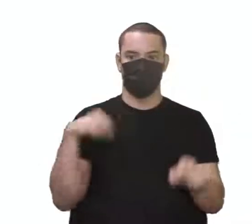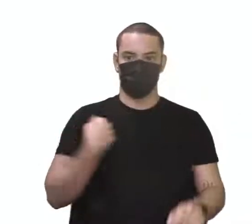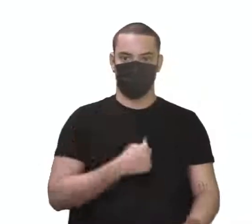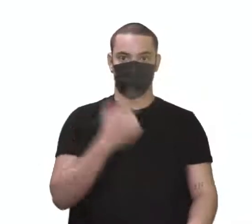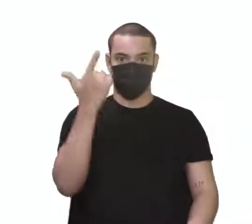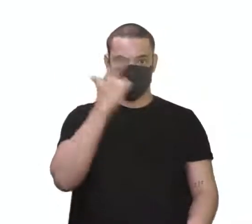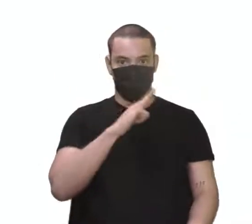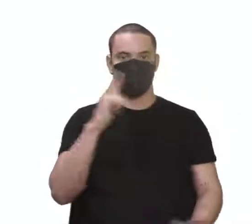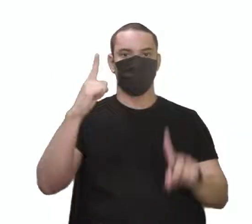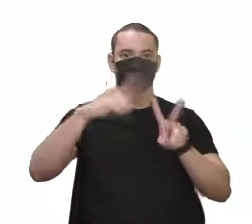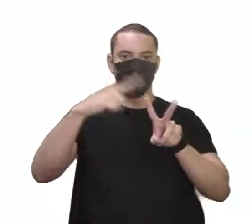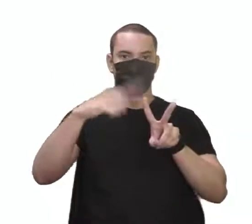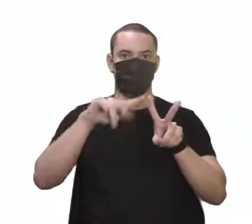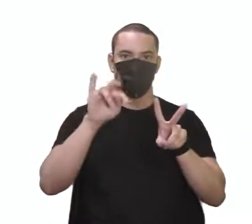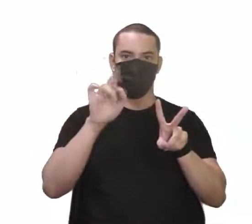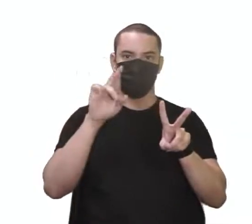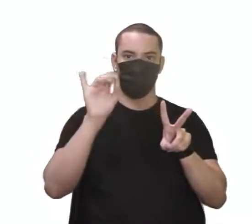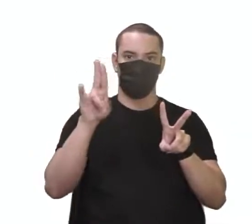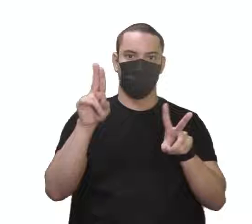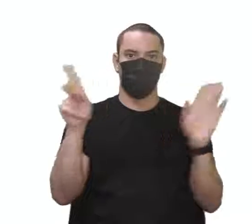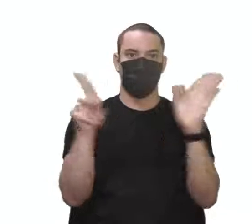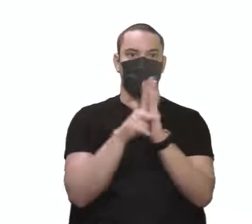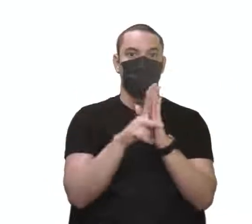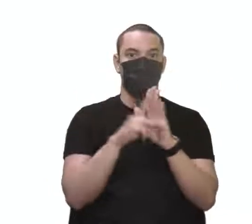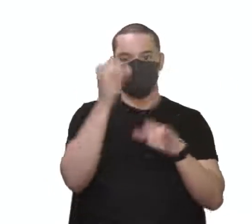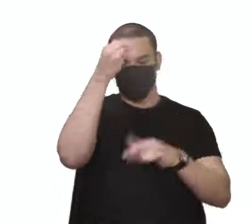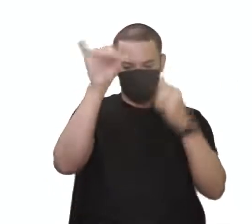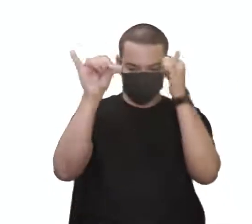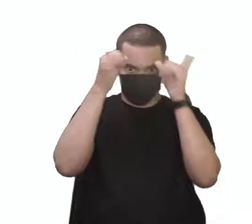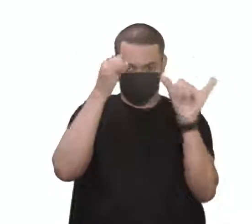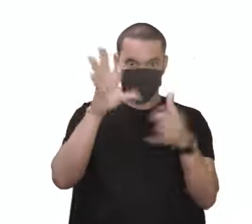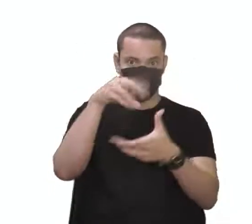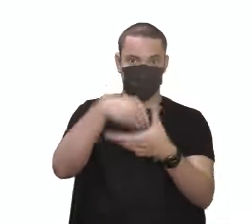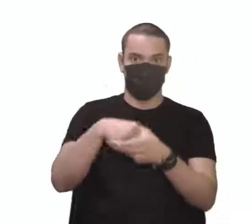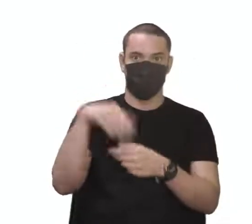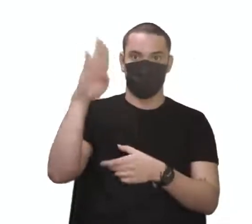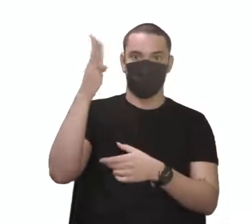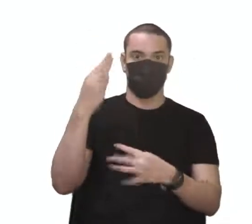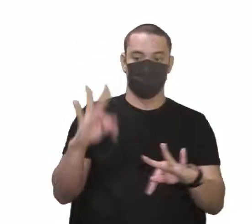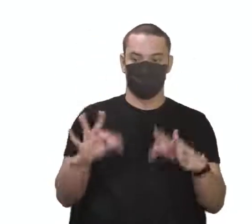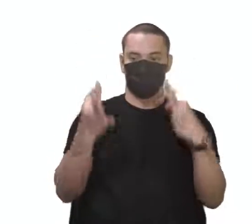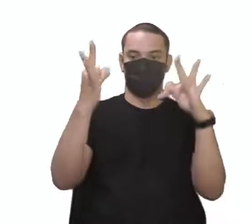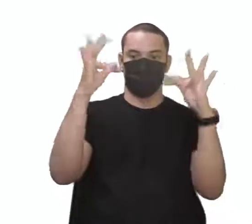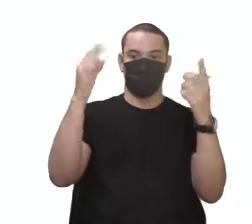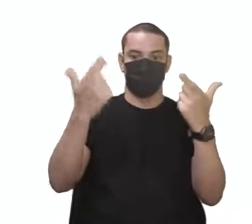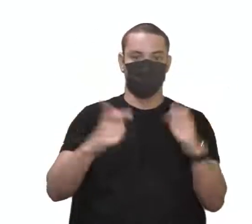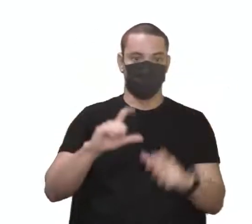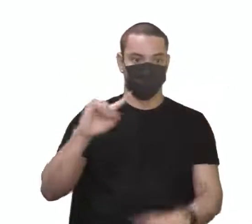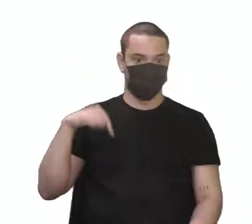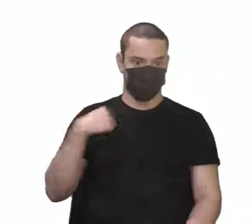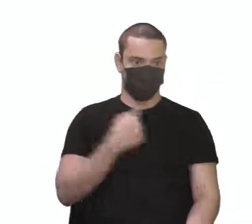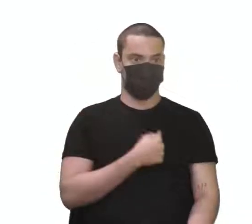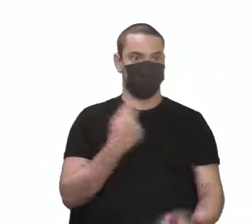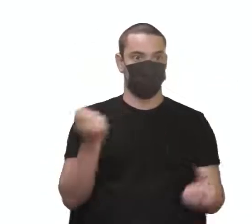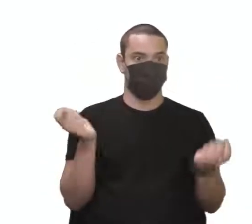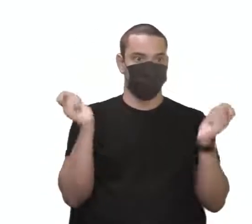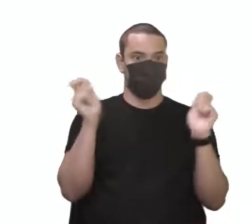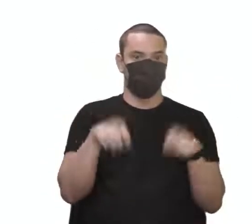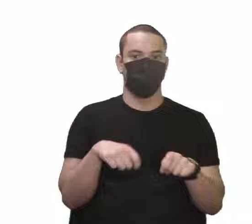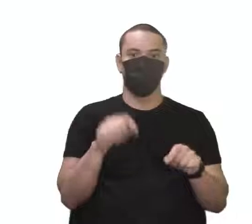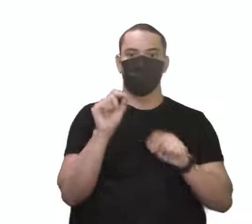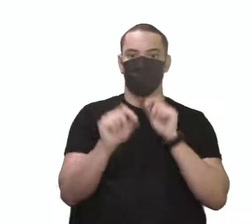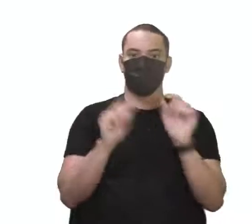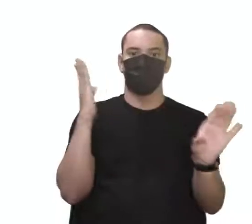gente falou dos vetores virais que são utilizados nessa biotecnologia, onde a gente consegue, através